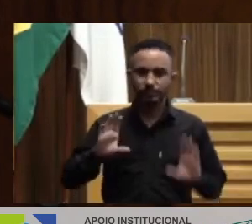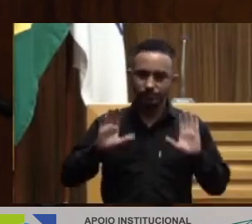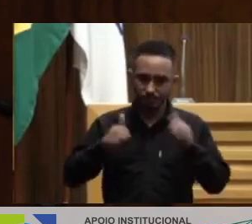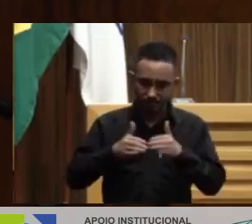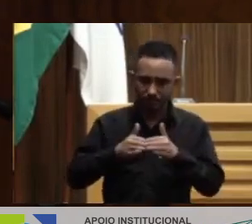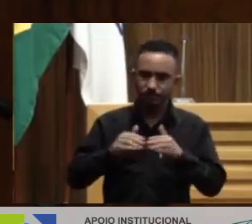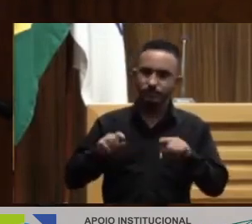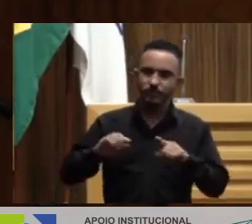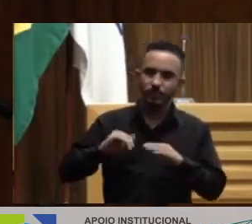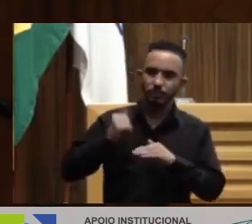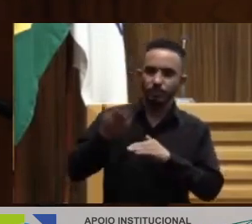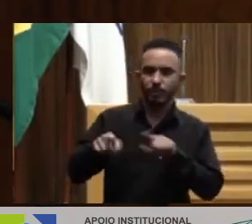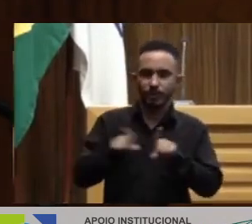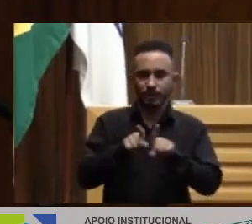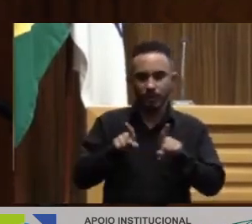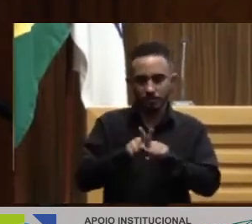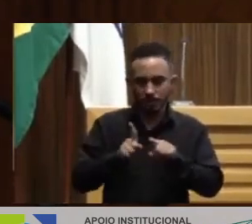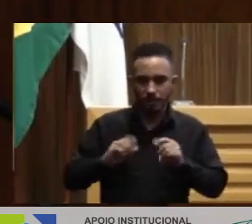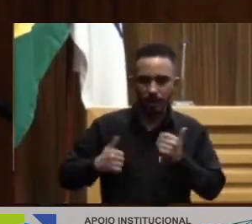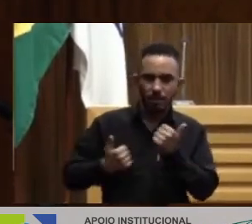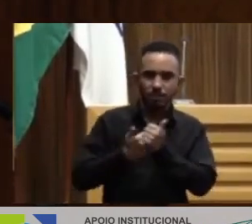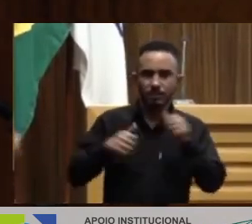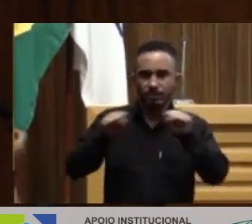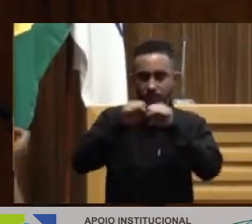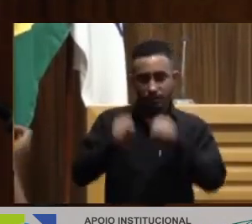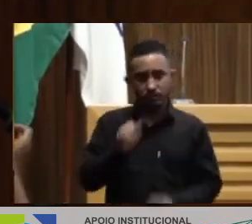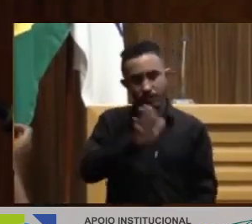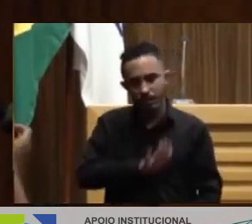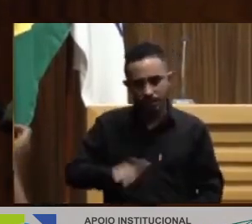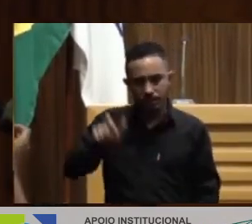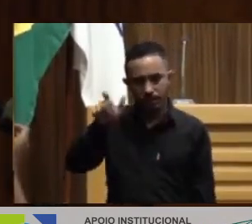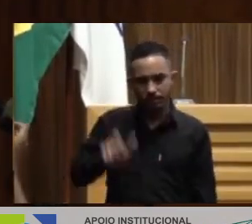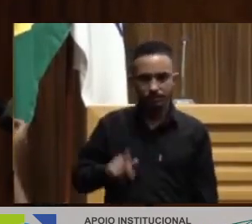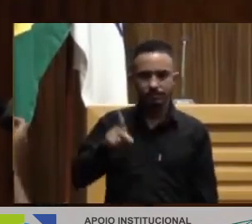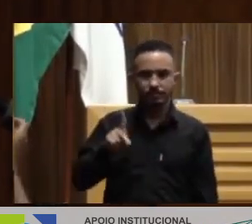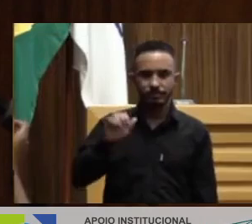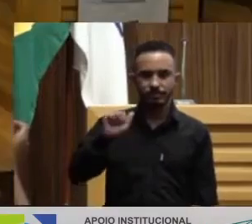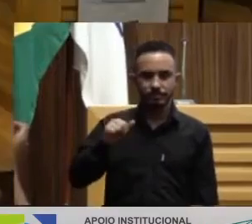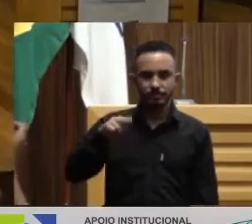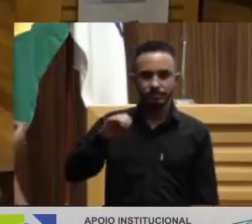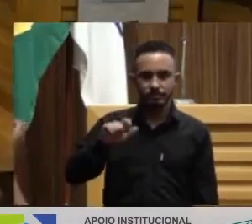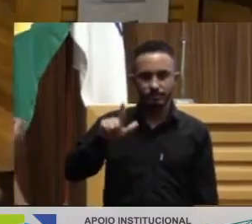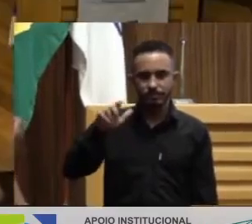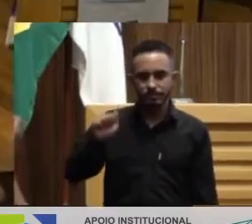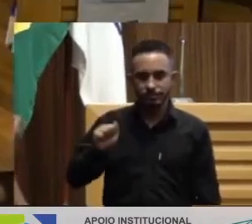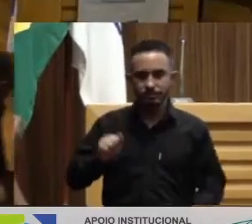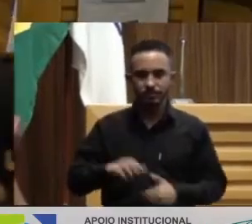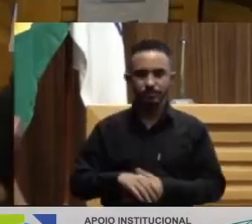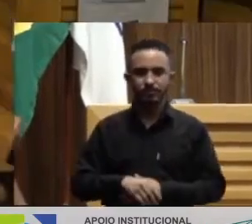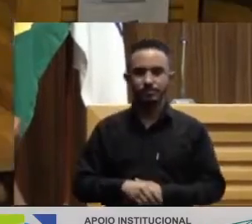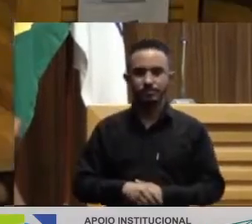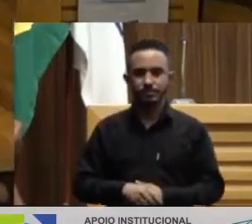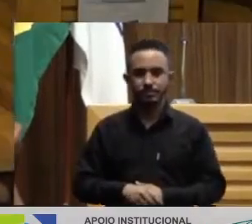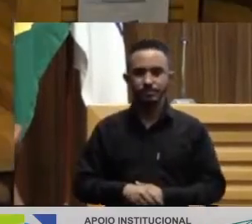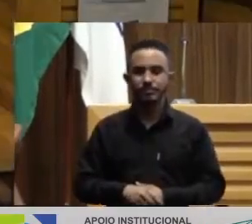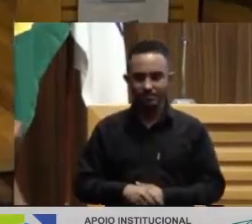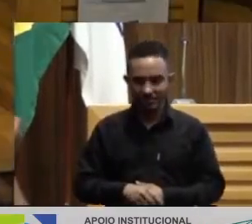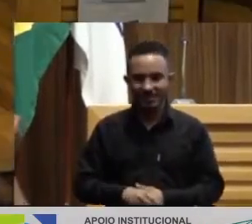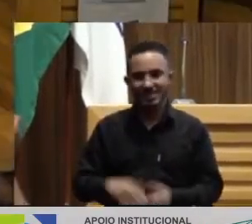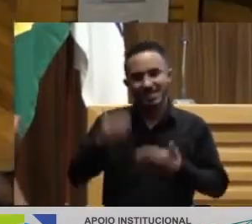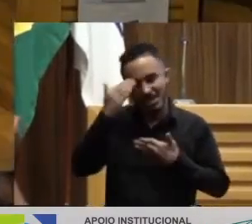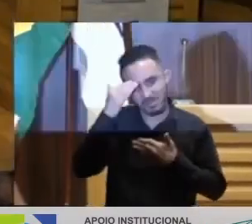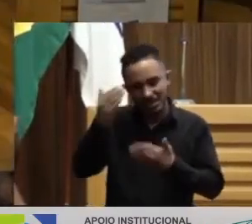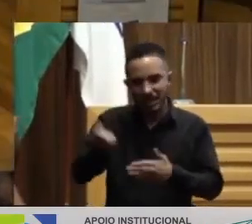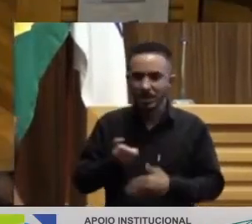Parlamentar Mista de Apoio ao Sistema Nacional de Fomento, senhor Celso Pancera. Obrigado, bom